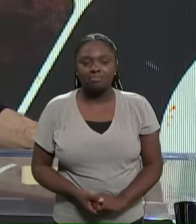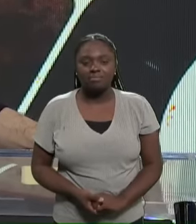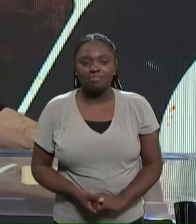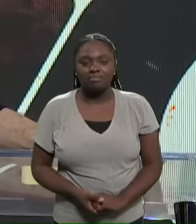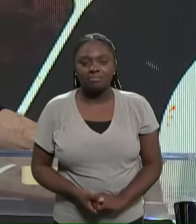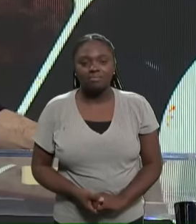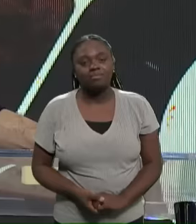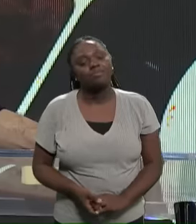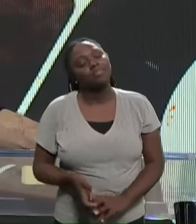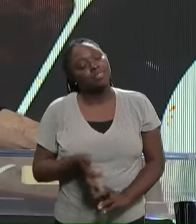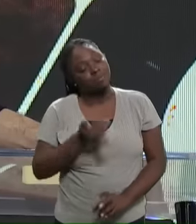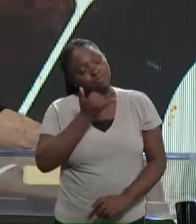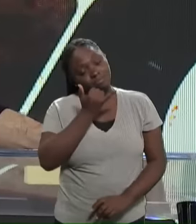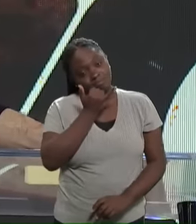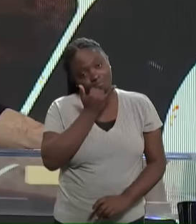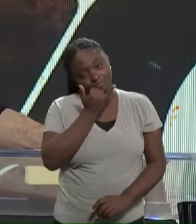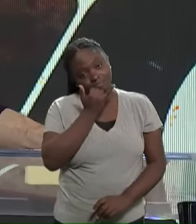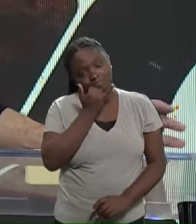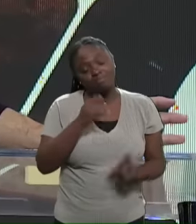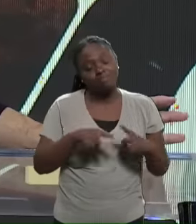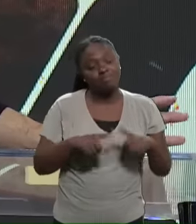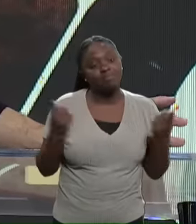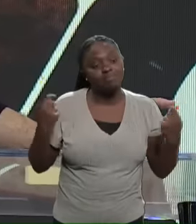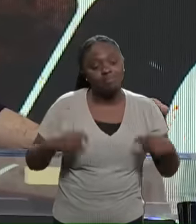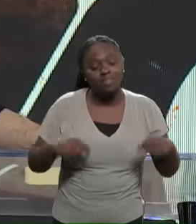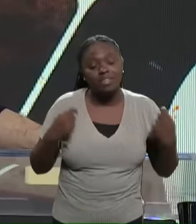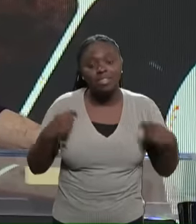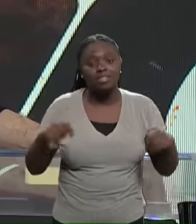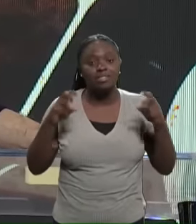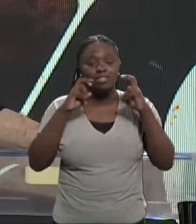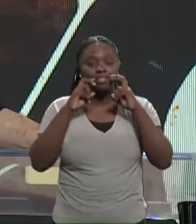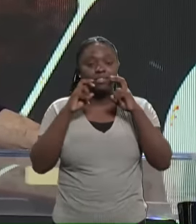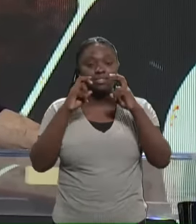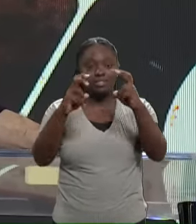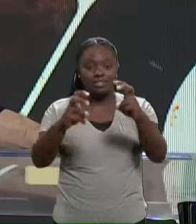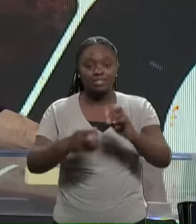Me desculpa, mas eu preciso gritar.